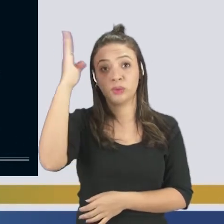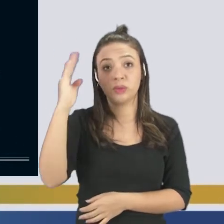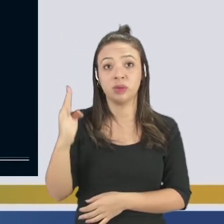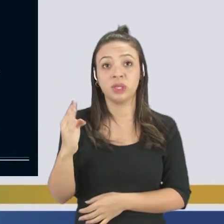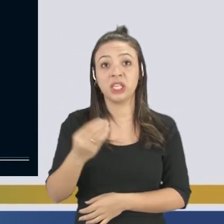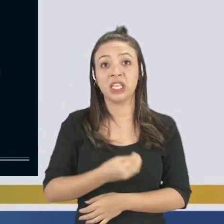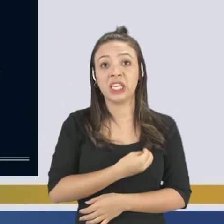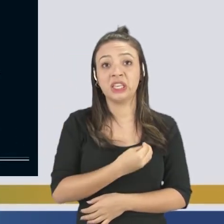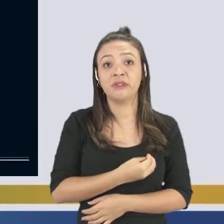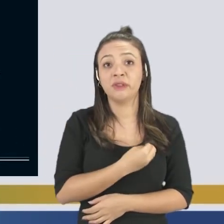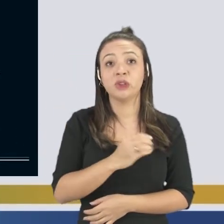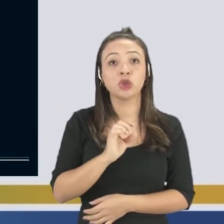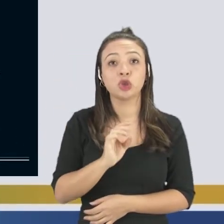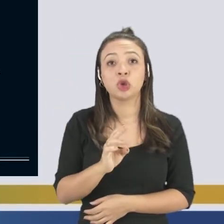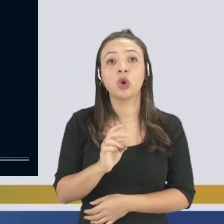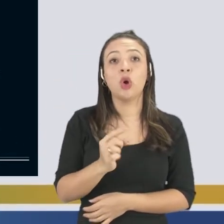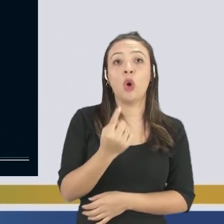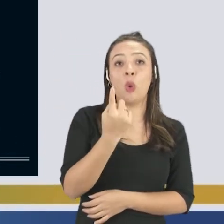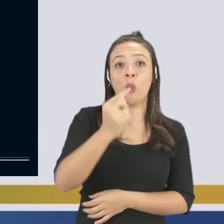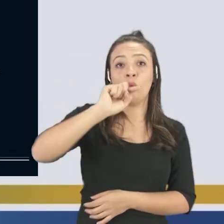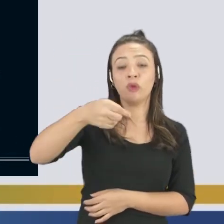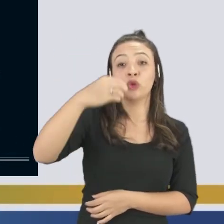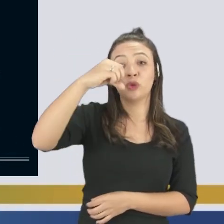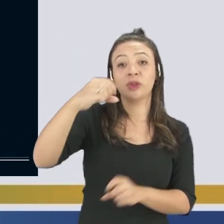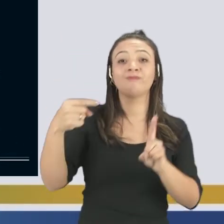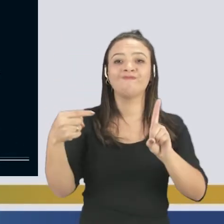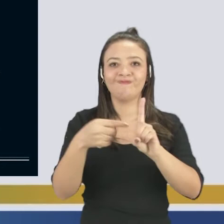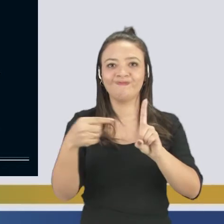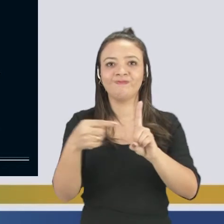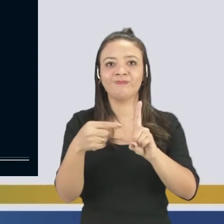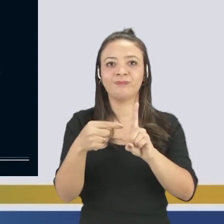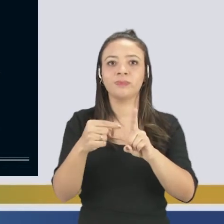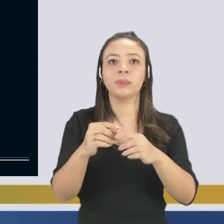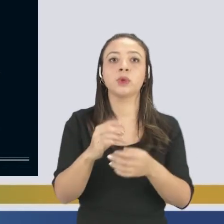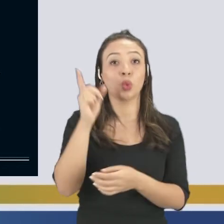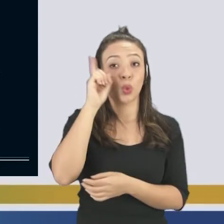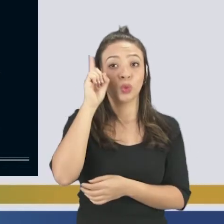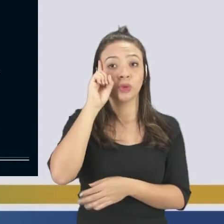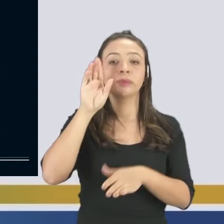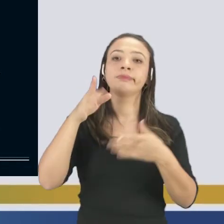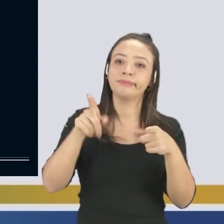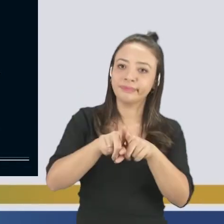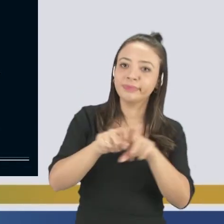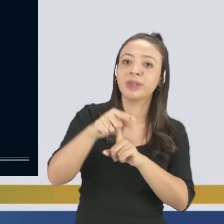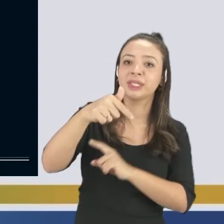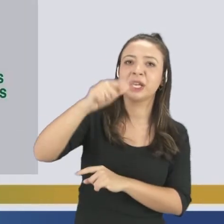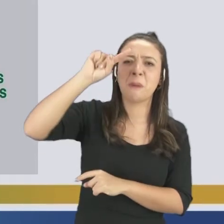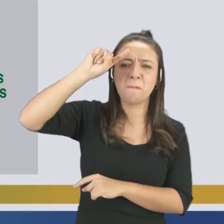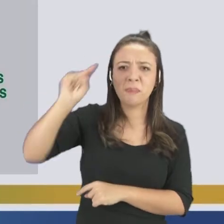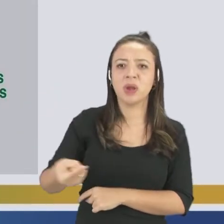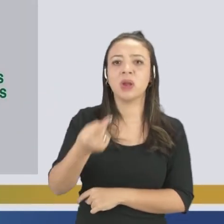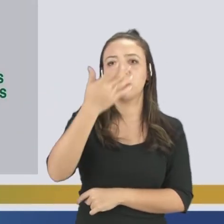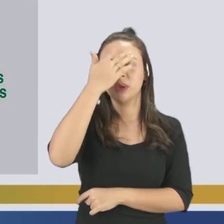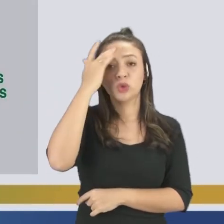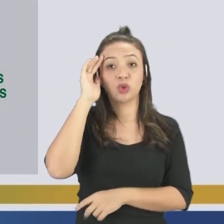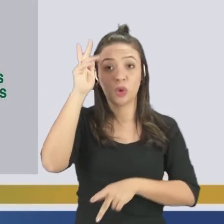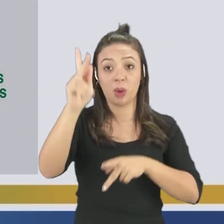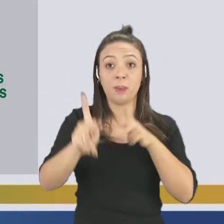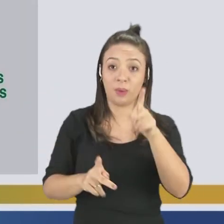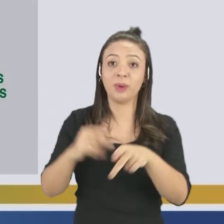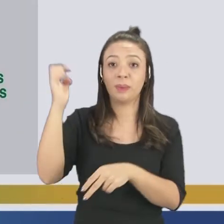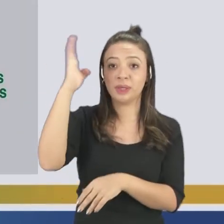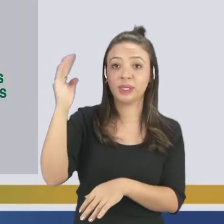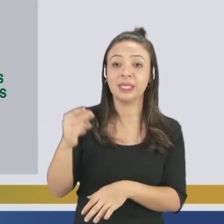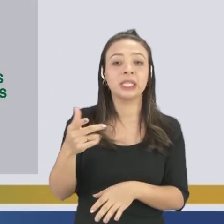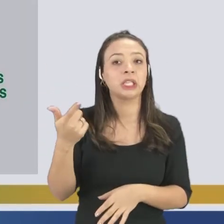1,90 dólares por dia. E 7 milhões de brasileiros pobres que estão fora de qualquer programa social.